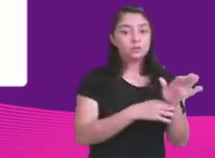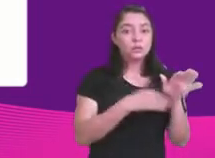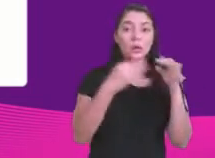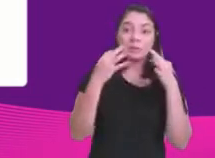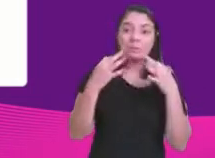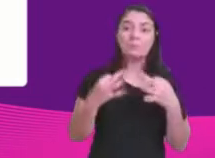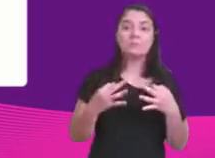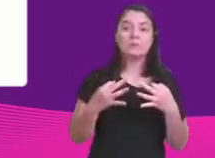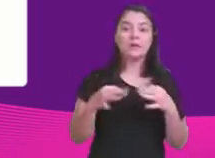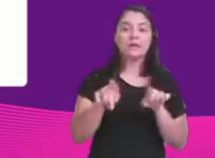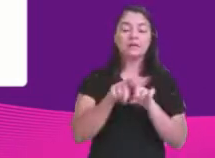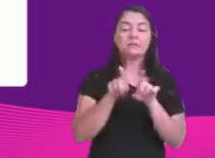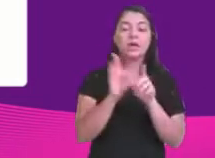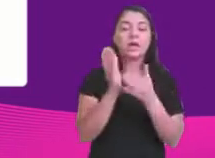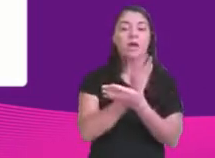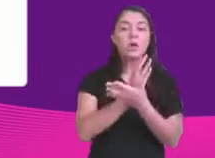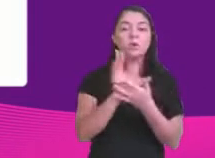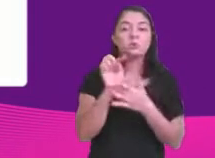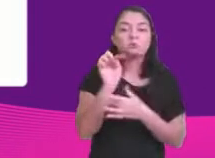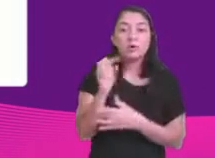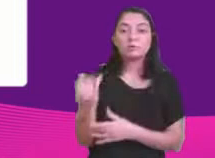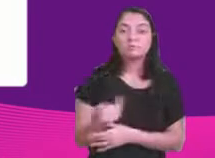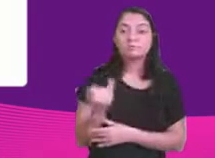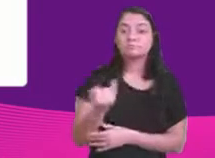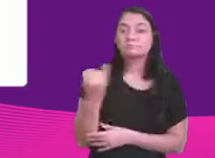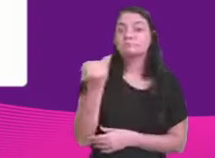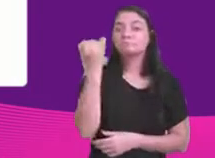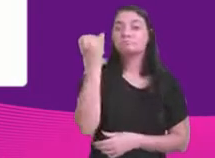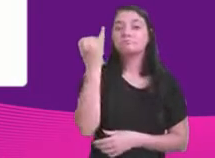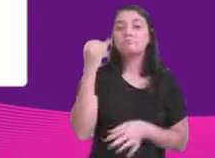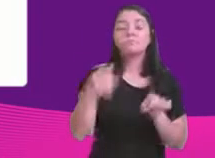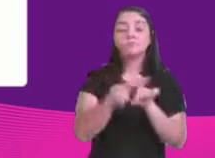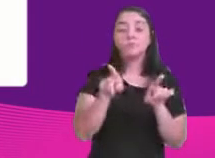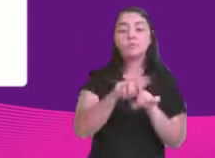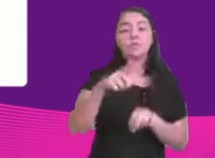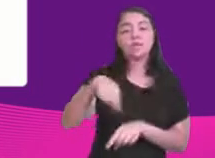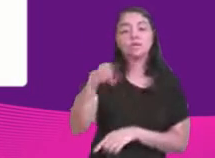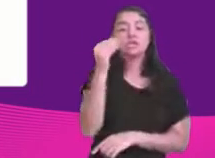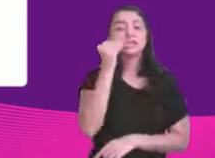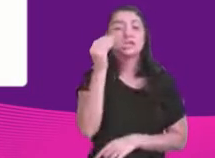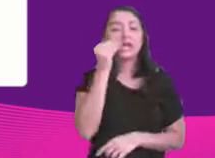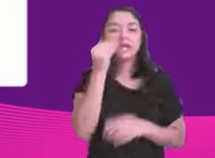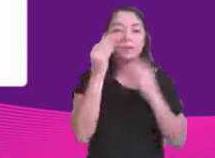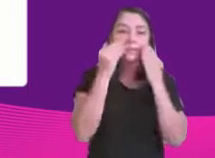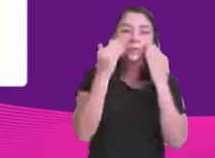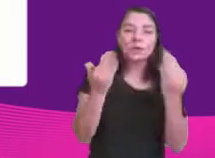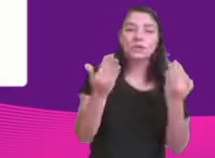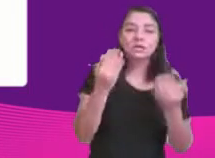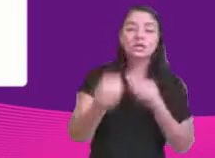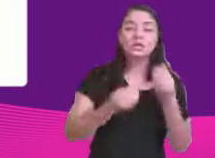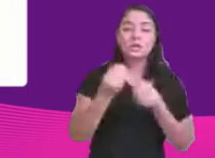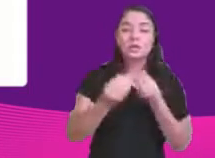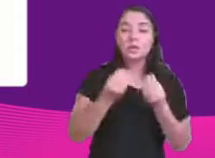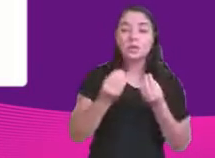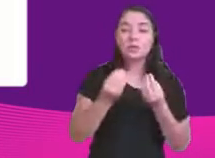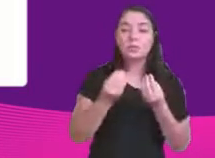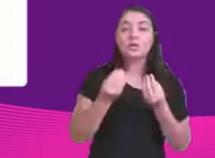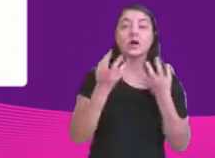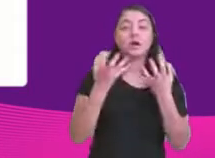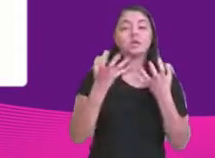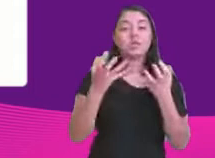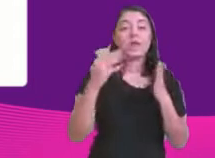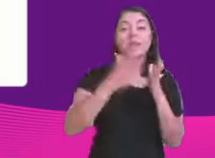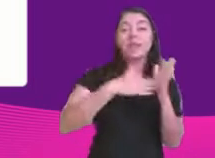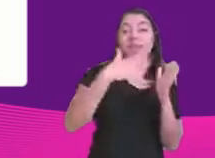esses pontos que são importantes. E como é que a gente tenta demonstrar isso? Não é? Nós queremos isso demonstrado na